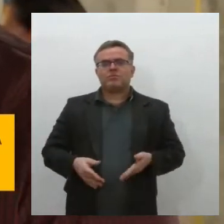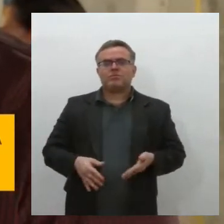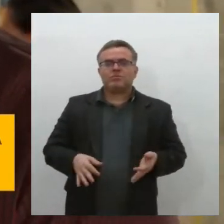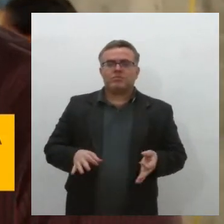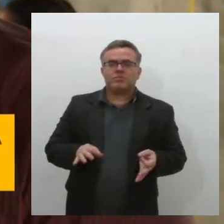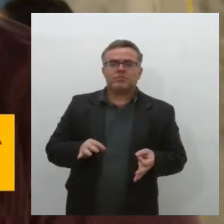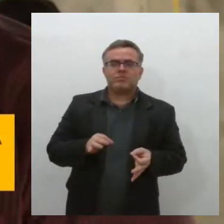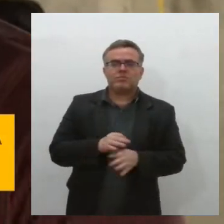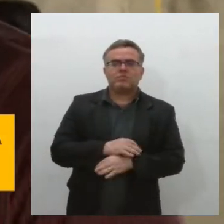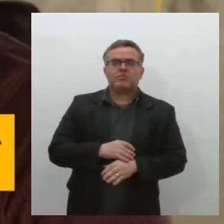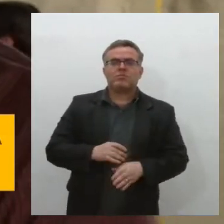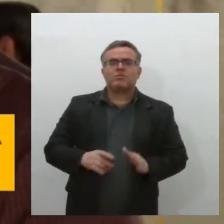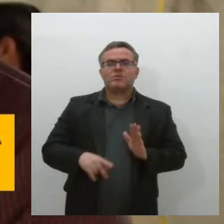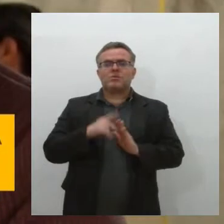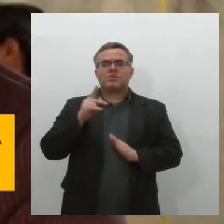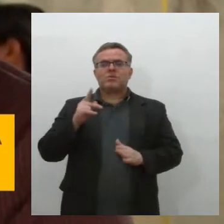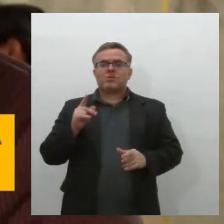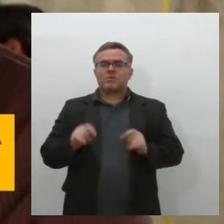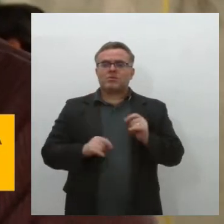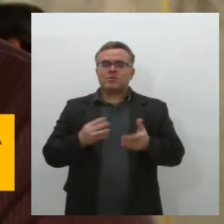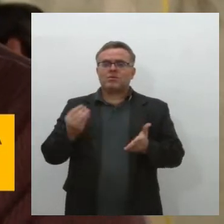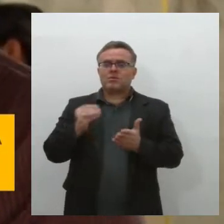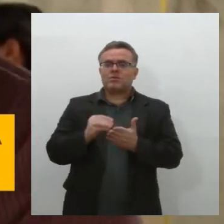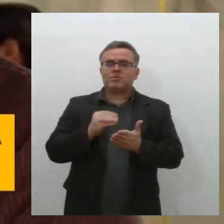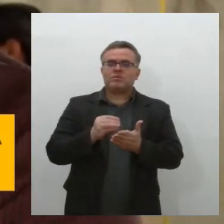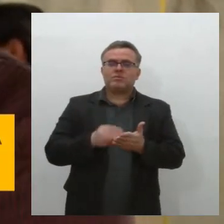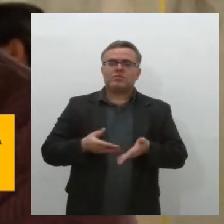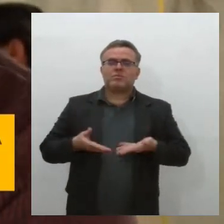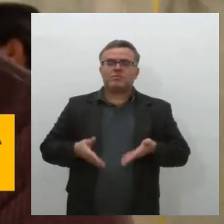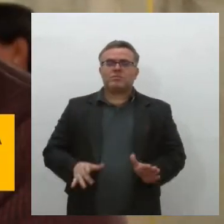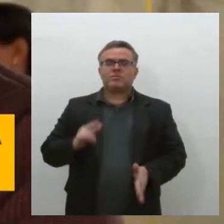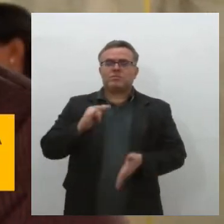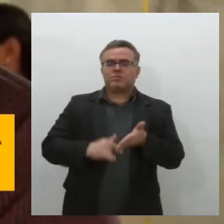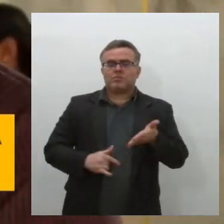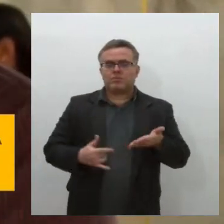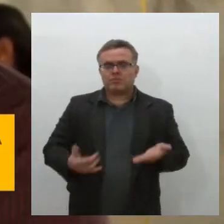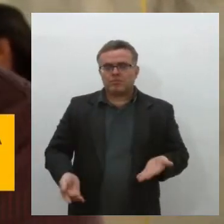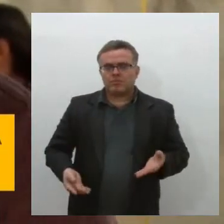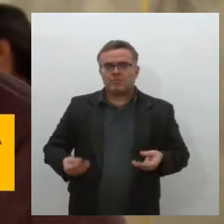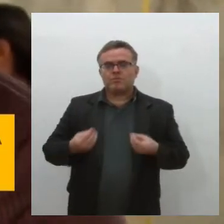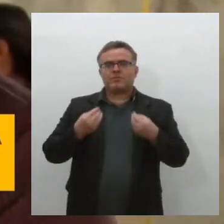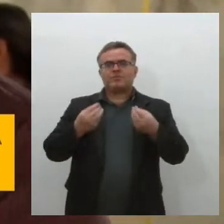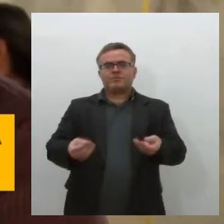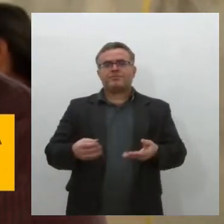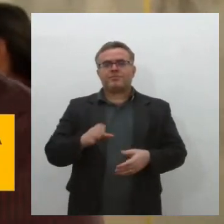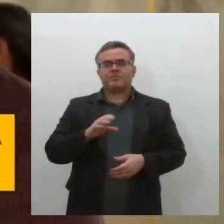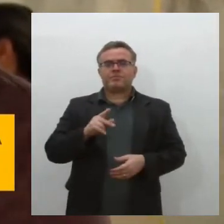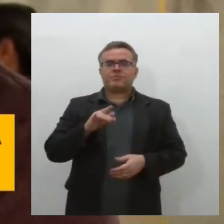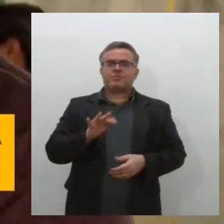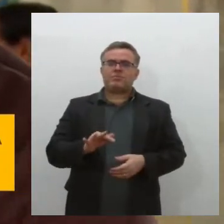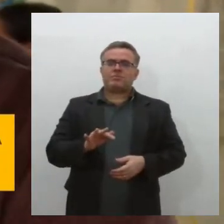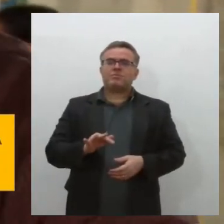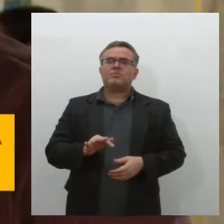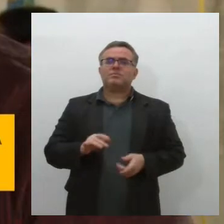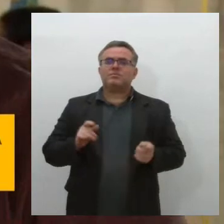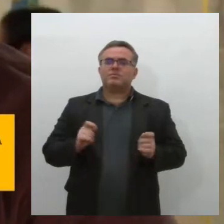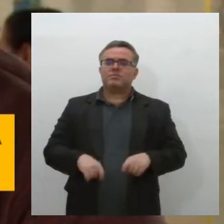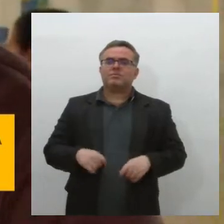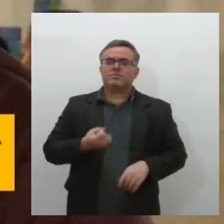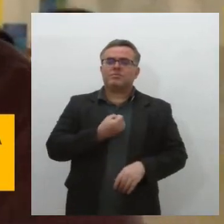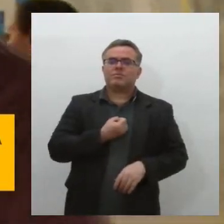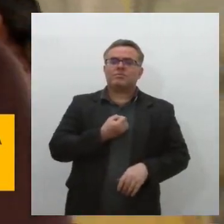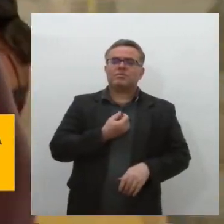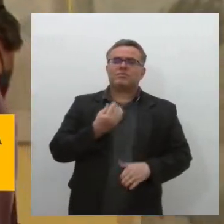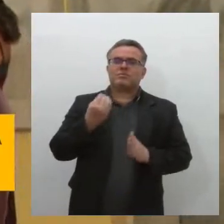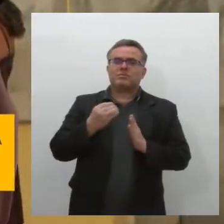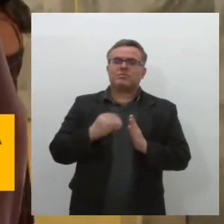o protocolo, e também a certidão de nascimento. Né, esses são os documentos exigidos para a emissão do primeiro número de CPF. Para o primeiro número não, para o número de CPF, né, que ele é único.